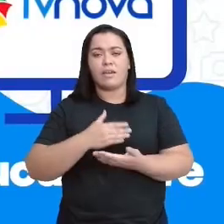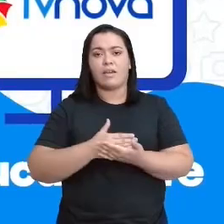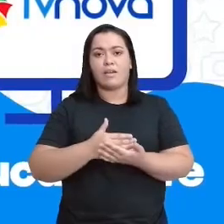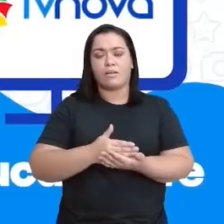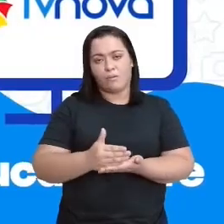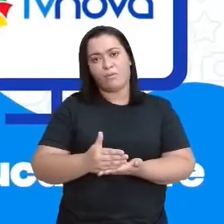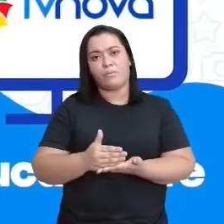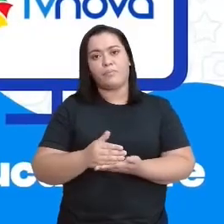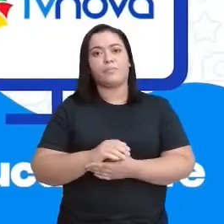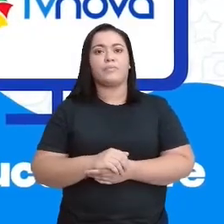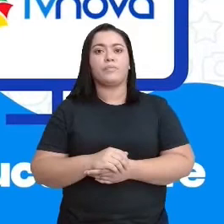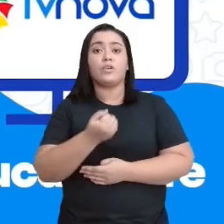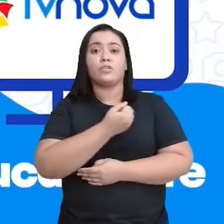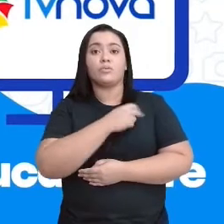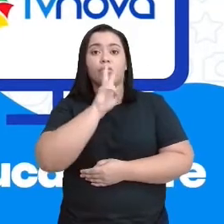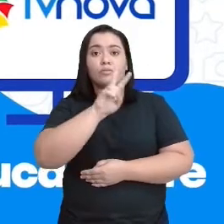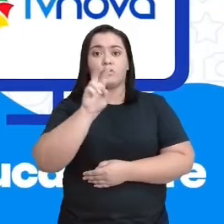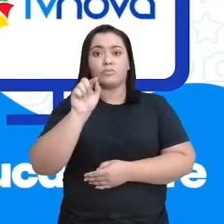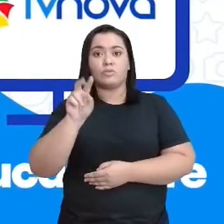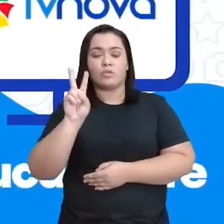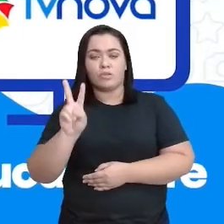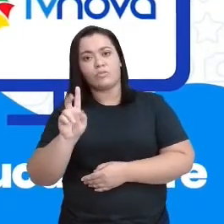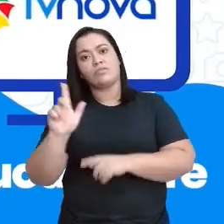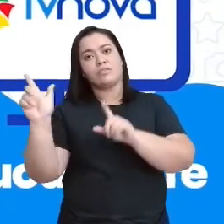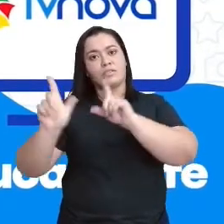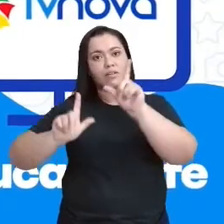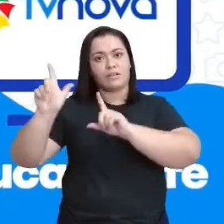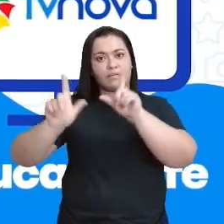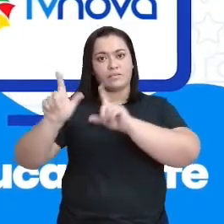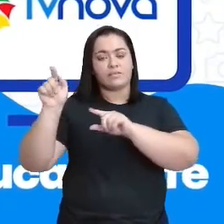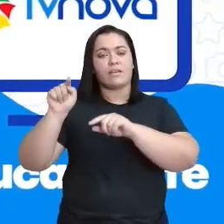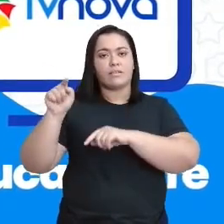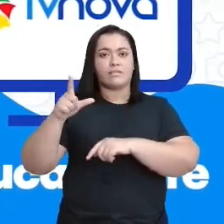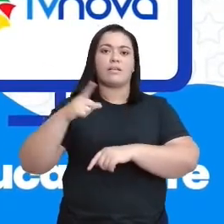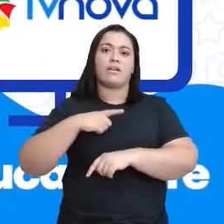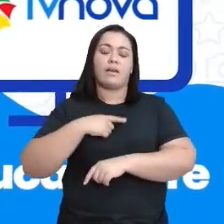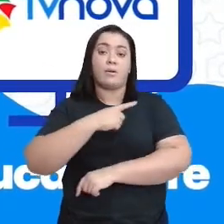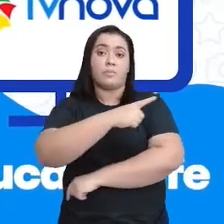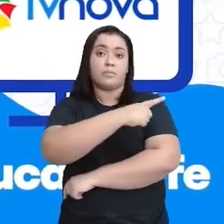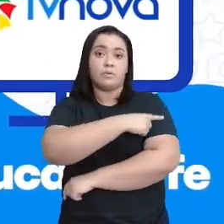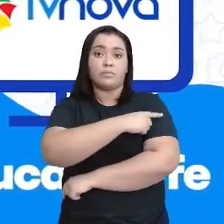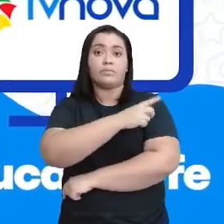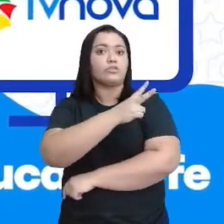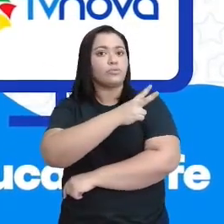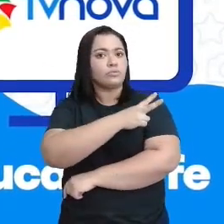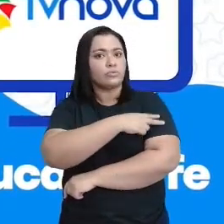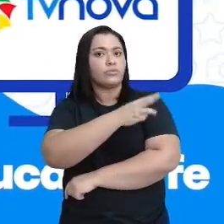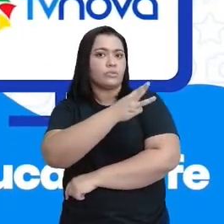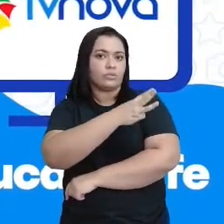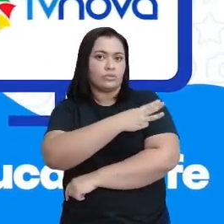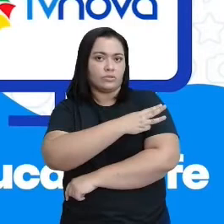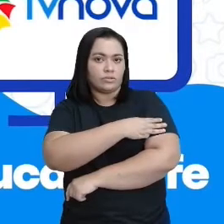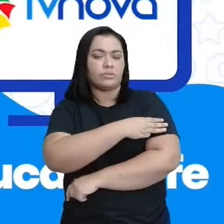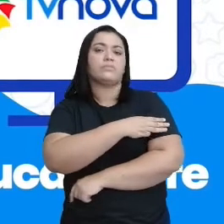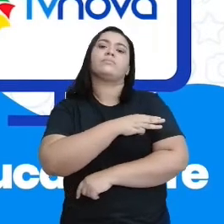O canal 22.2 da TV Nova é dedicado às aulas do primeiro, segundo e terceiro ano